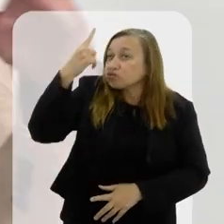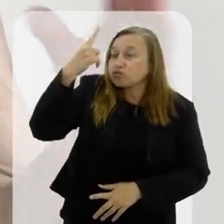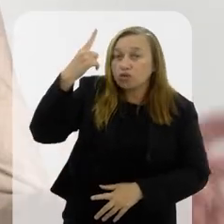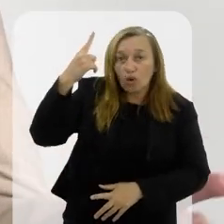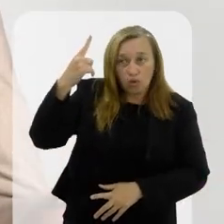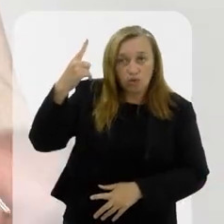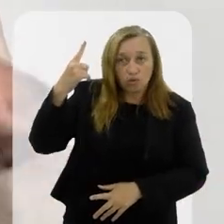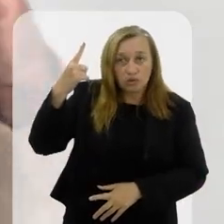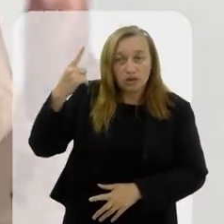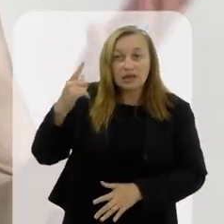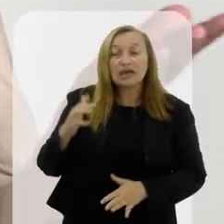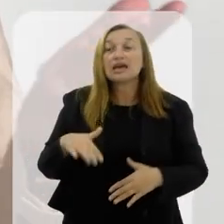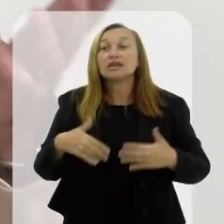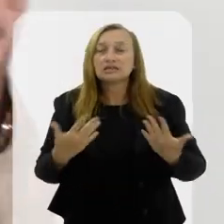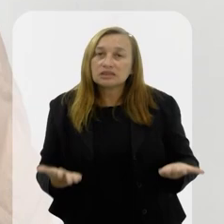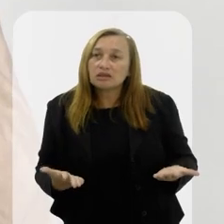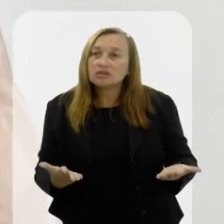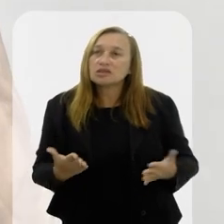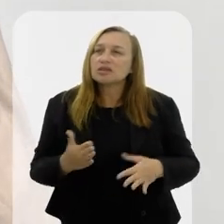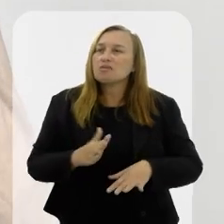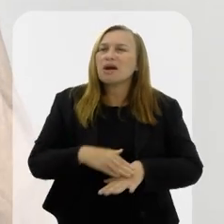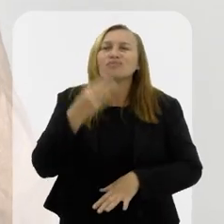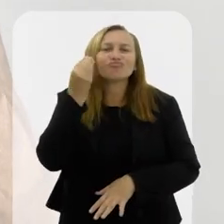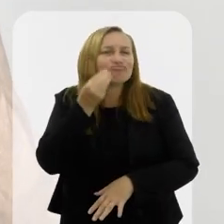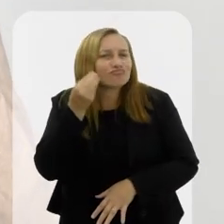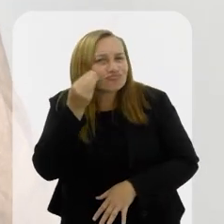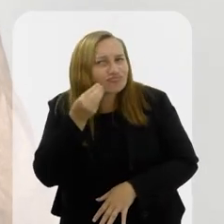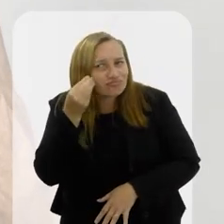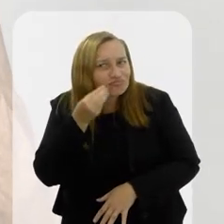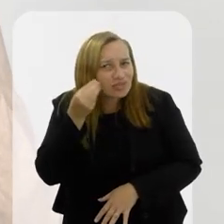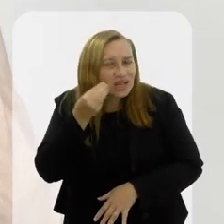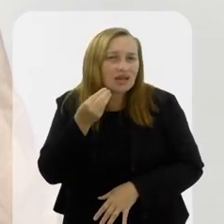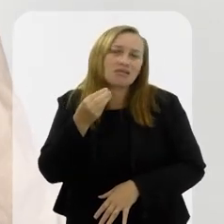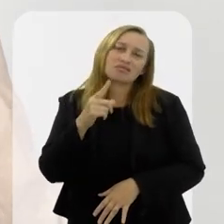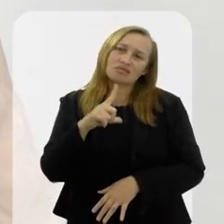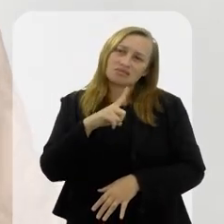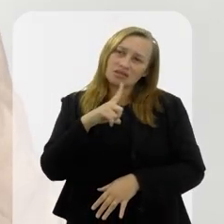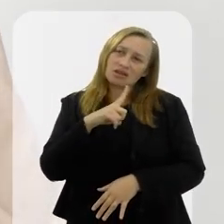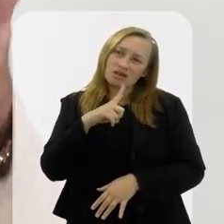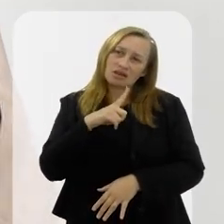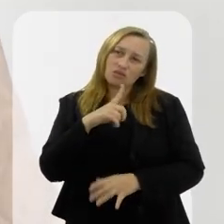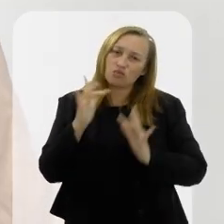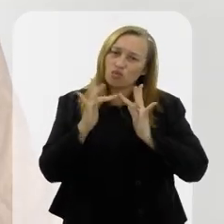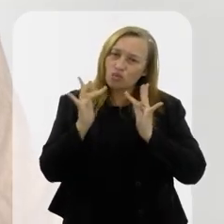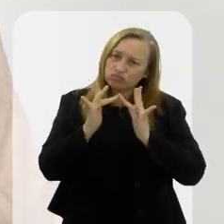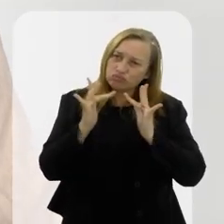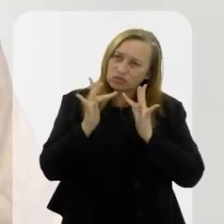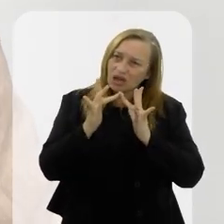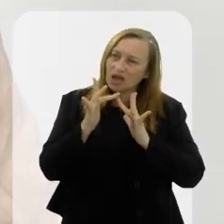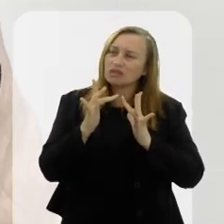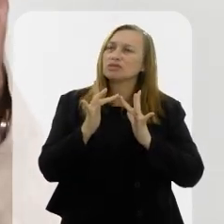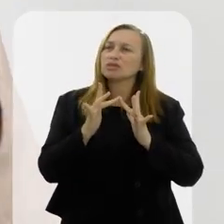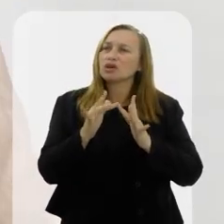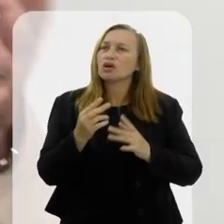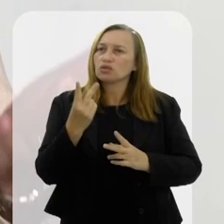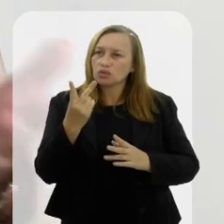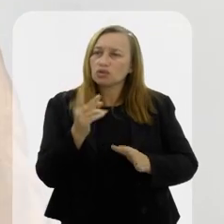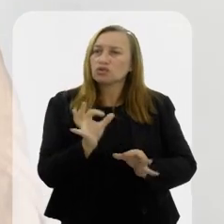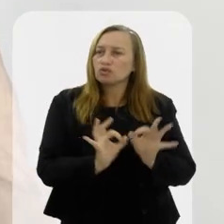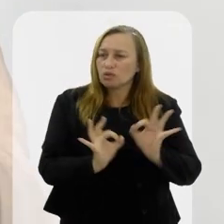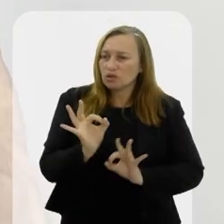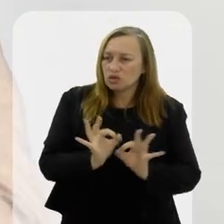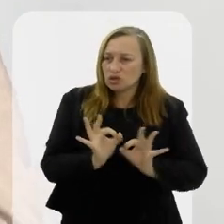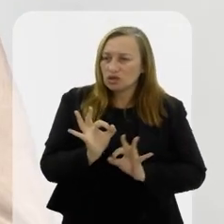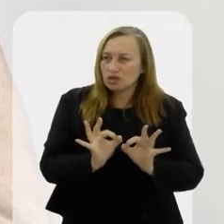com sol, com pé direito alto. Então, tem sido uma experiência que eu tenho tido contato muito próximo, os